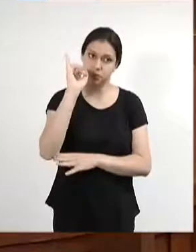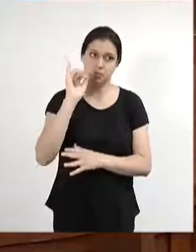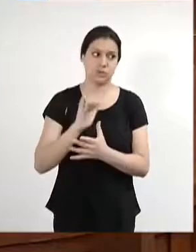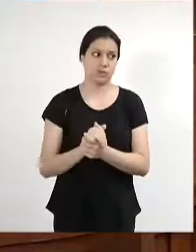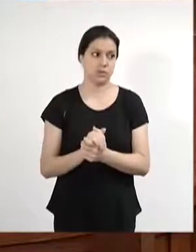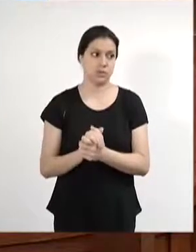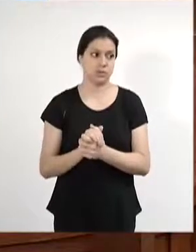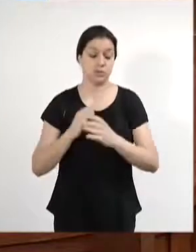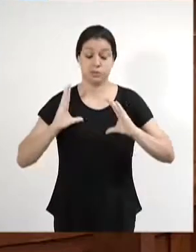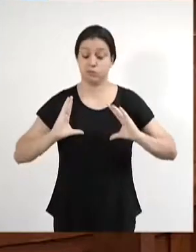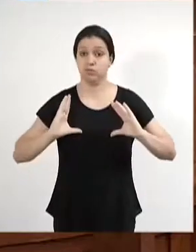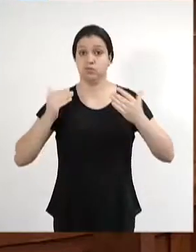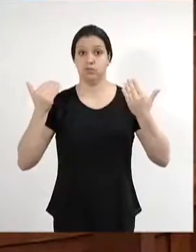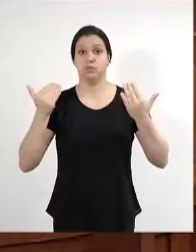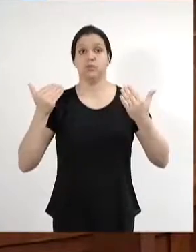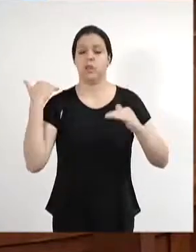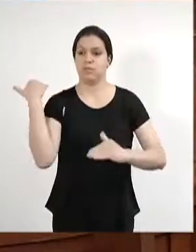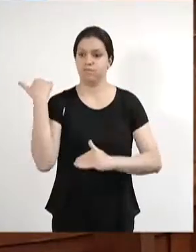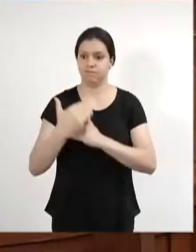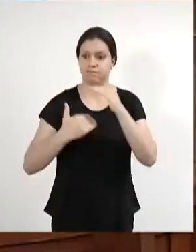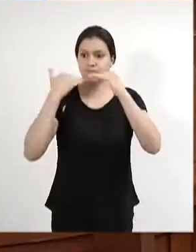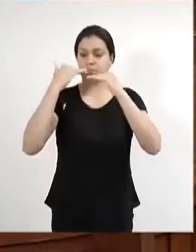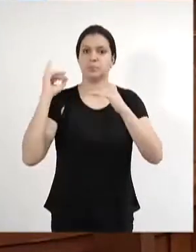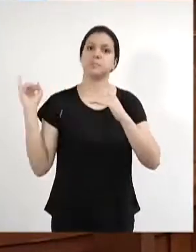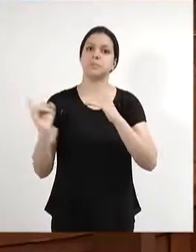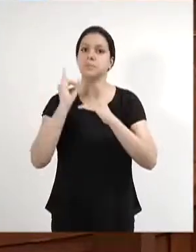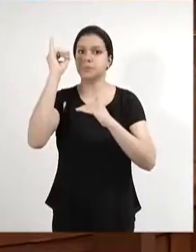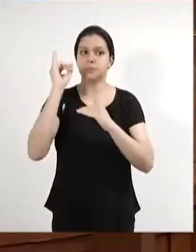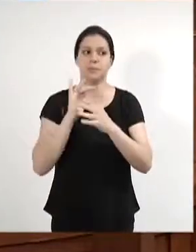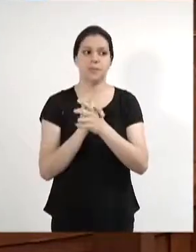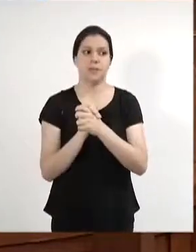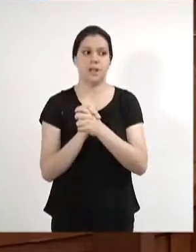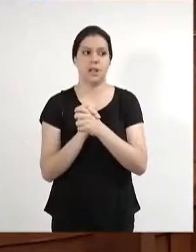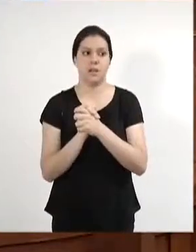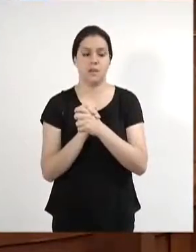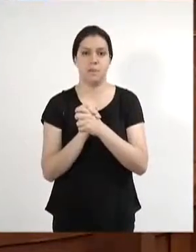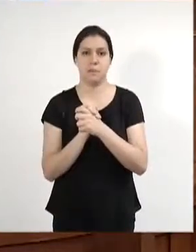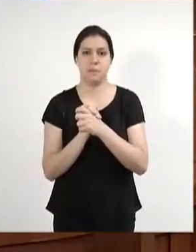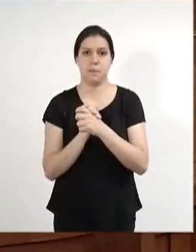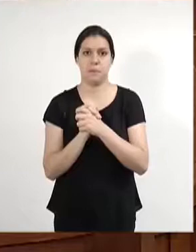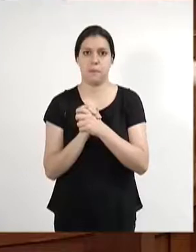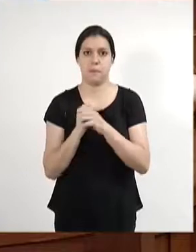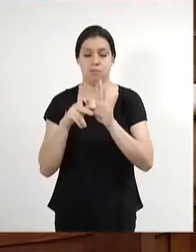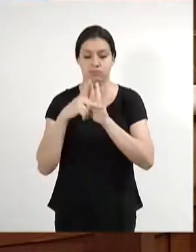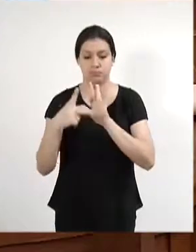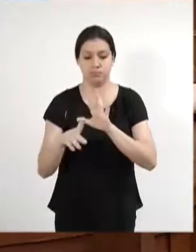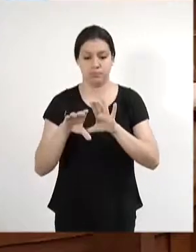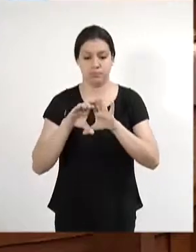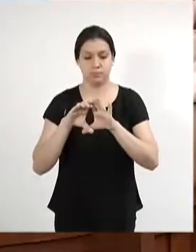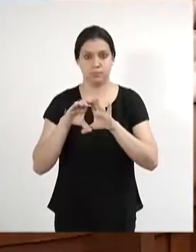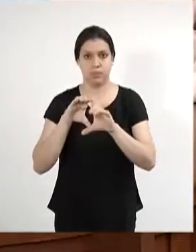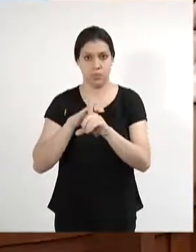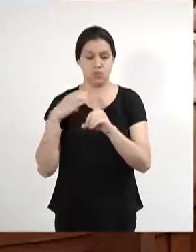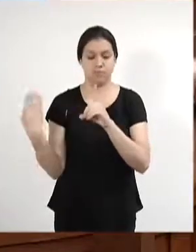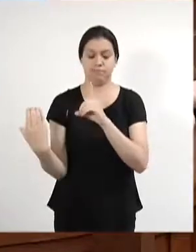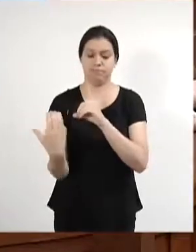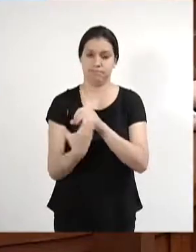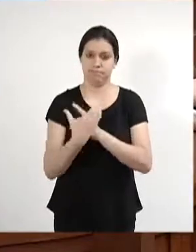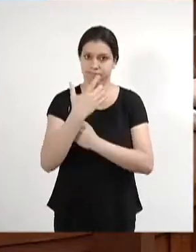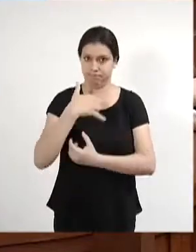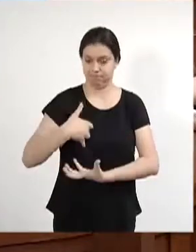se comemorar avanços importantes para a comunidade idosa.